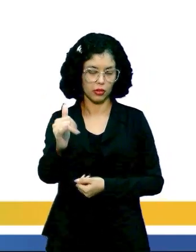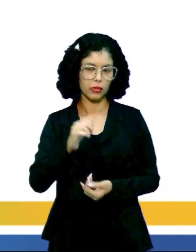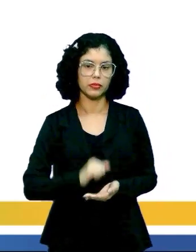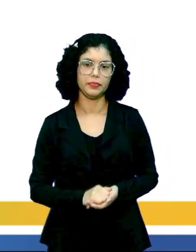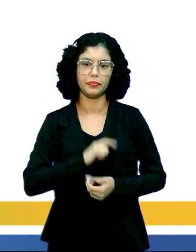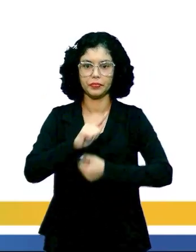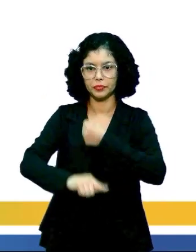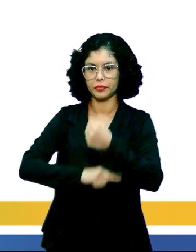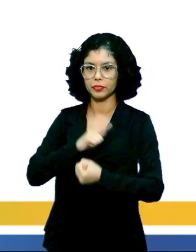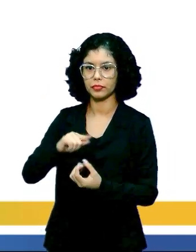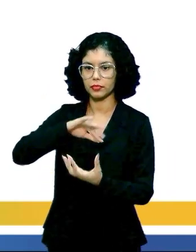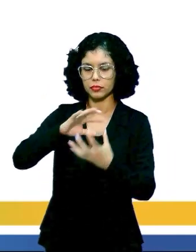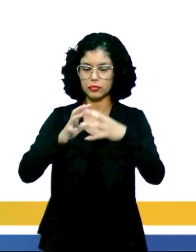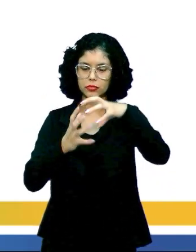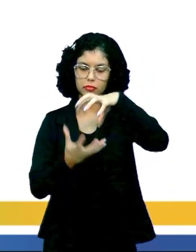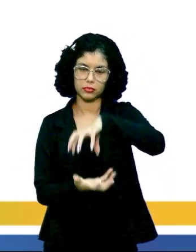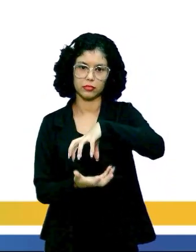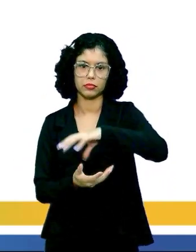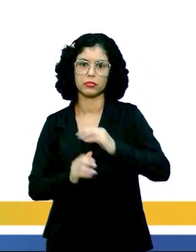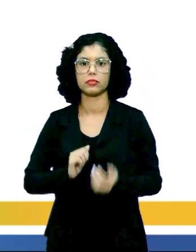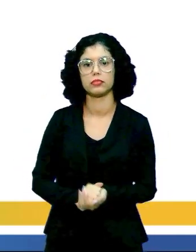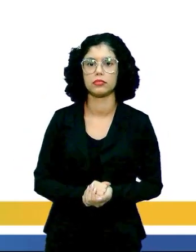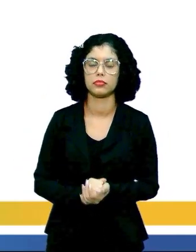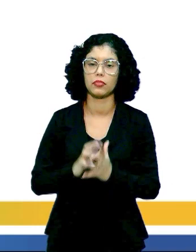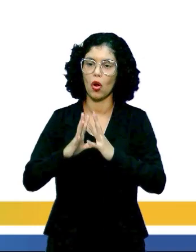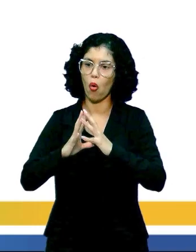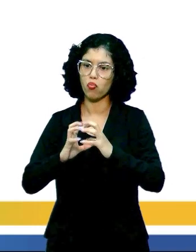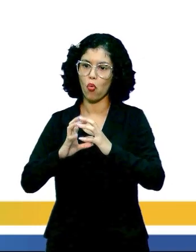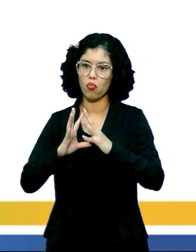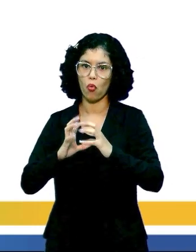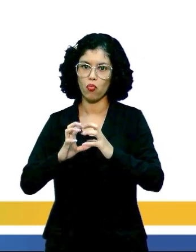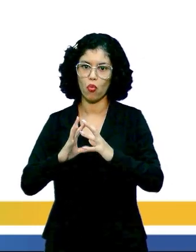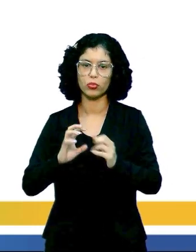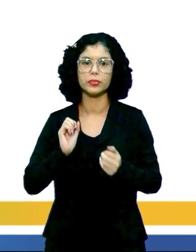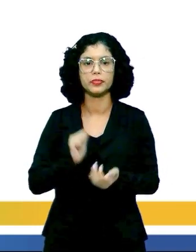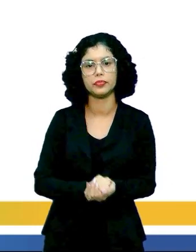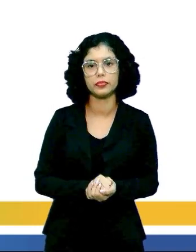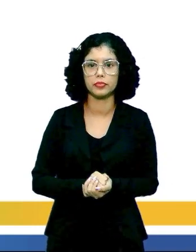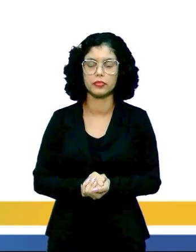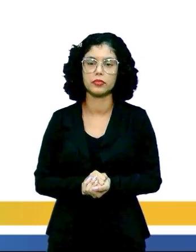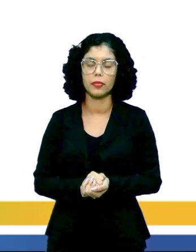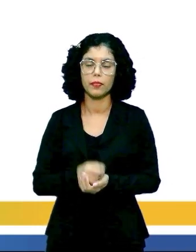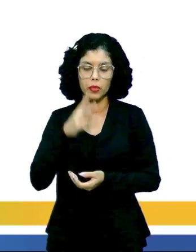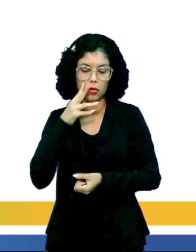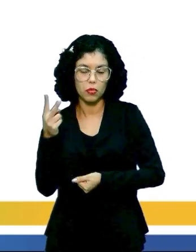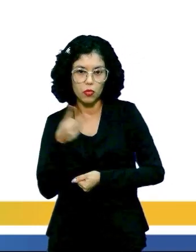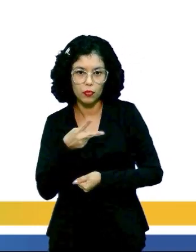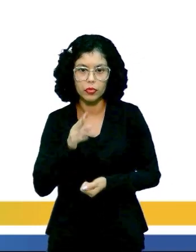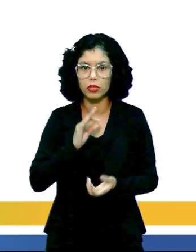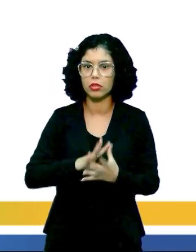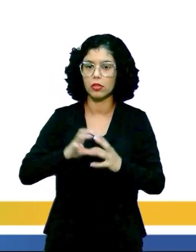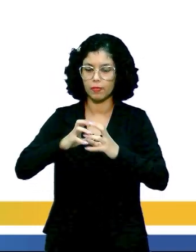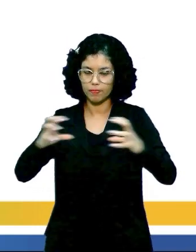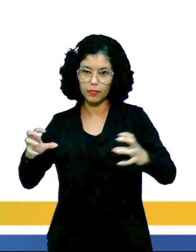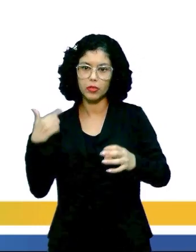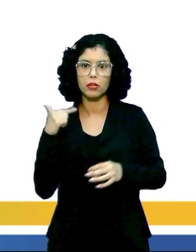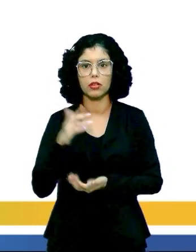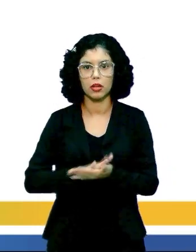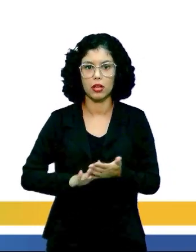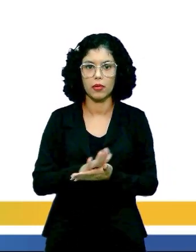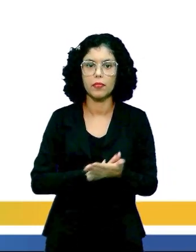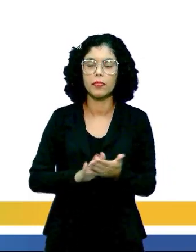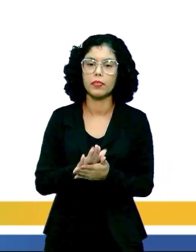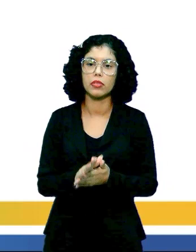agora o átomo ele é uma esfera. Essa esfera ela é maciça, essa esfera ela é indivisível, porém, nessa esfera agora eu